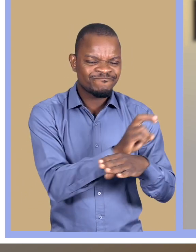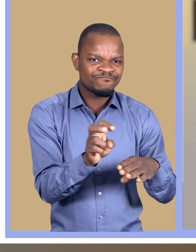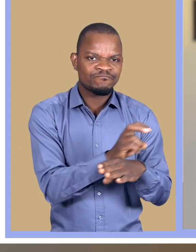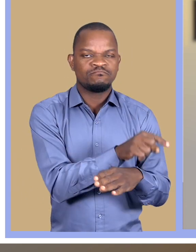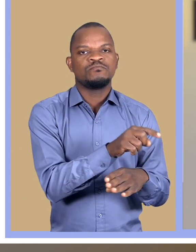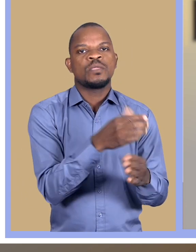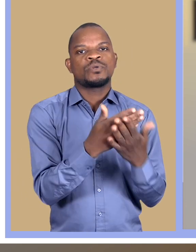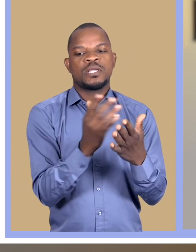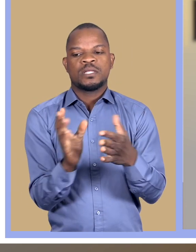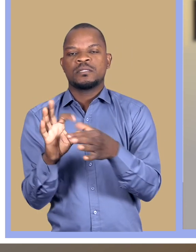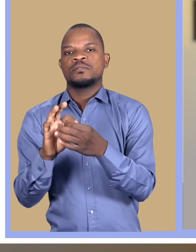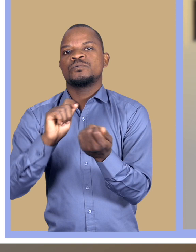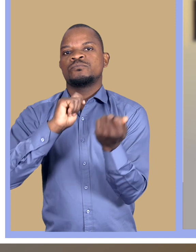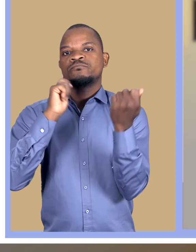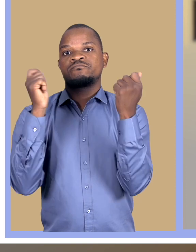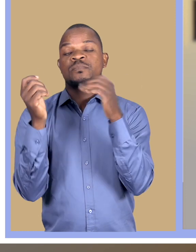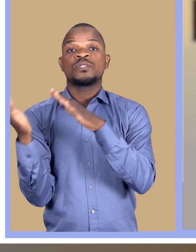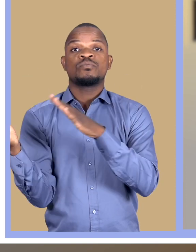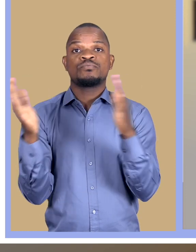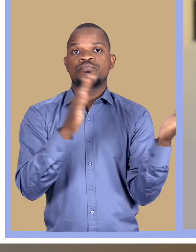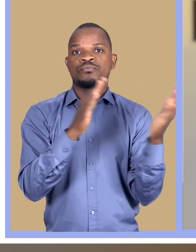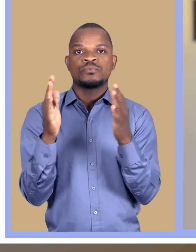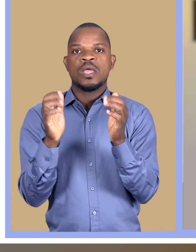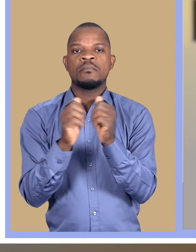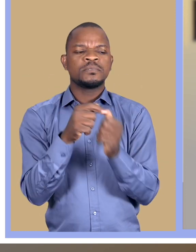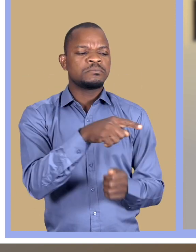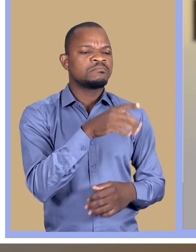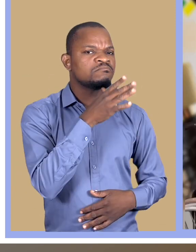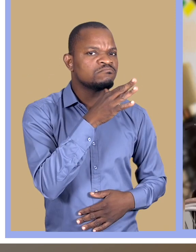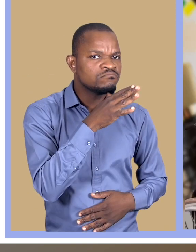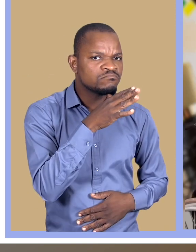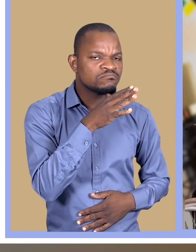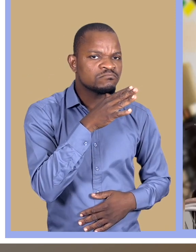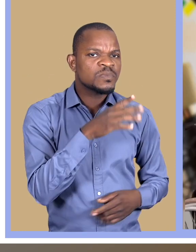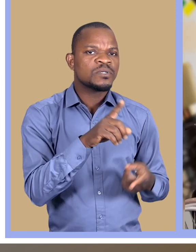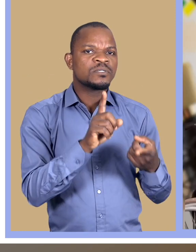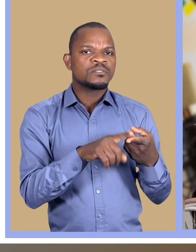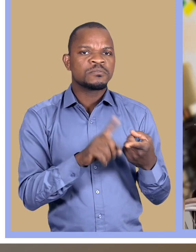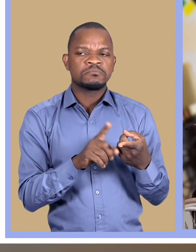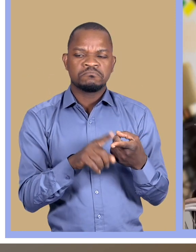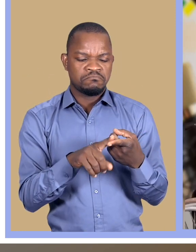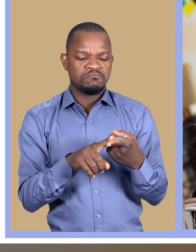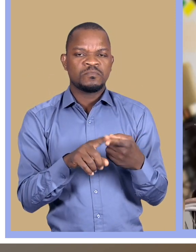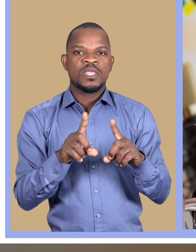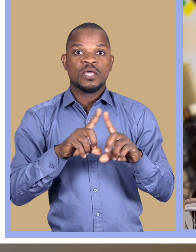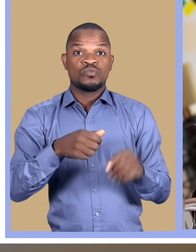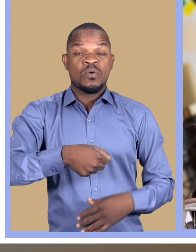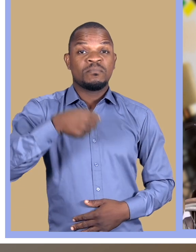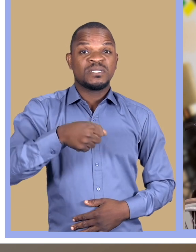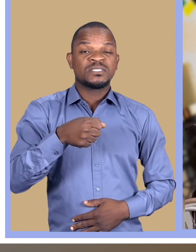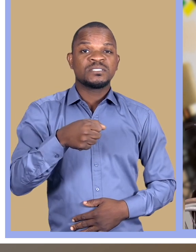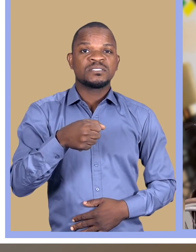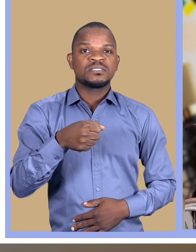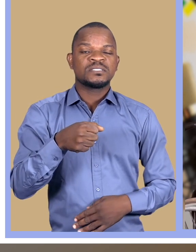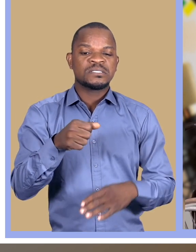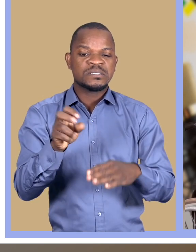das mudanças climáticas. Como é que se concilia o lixo? E também fala-se muito do próprio plástico.